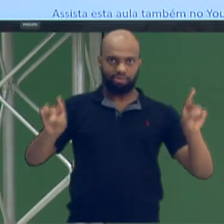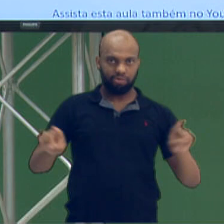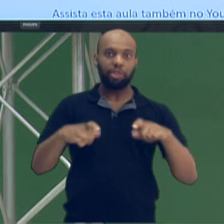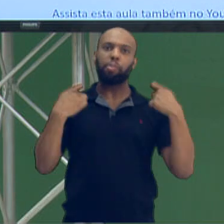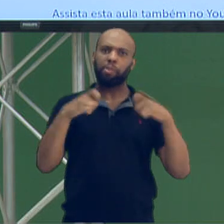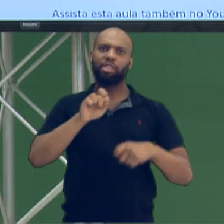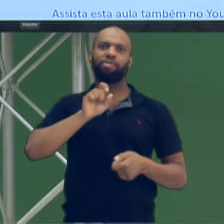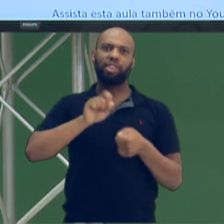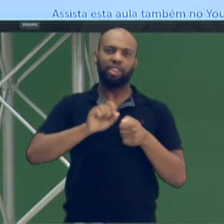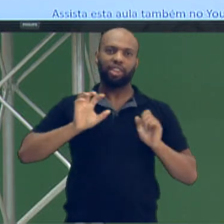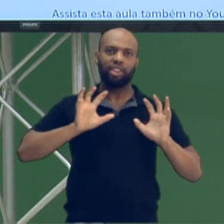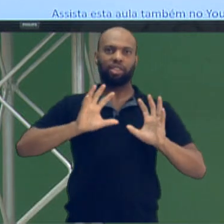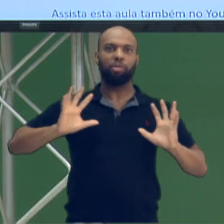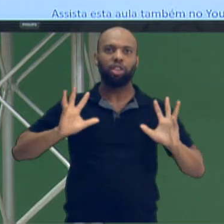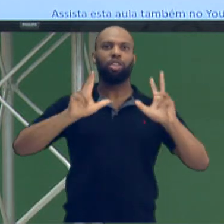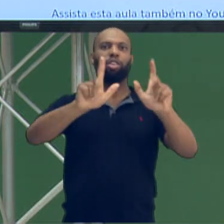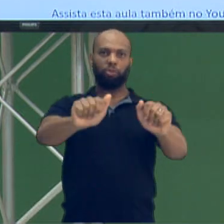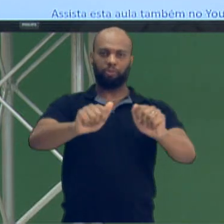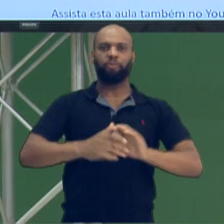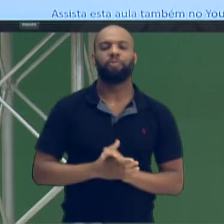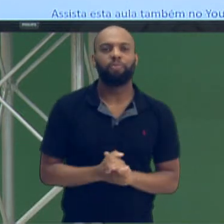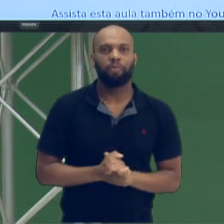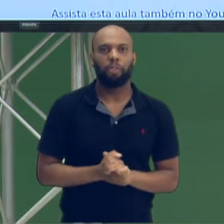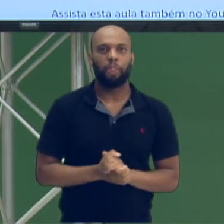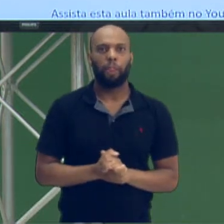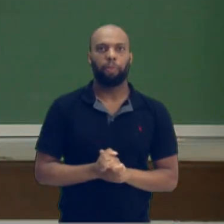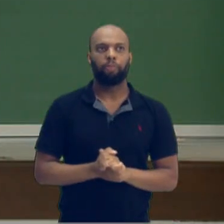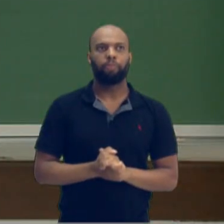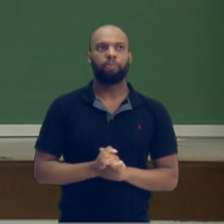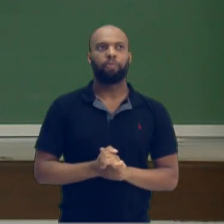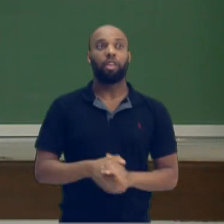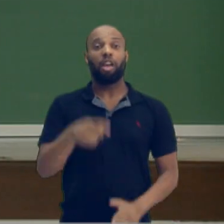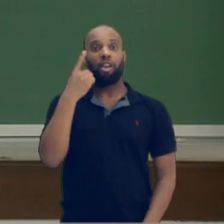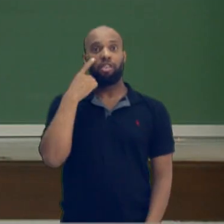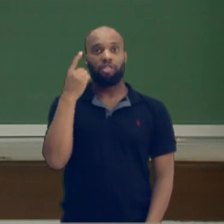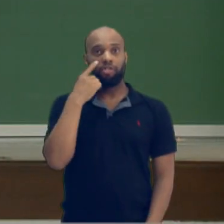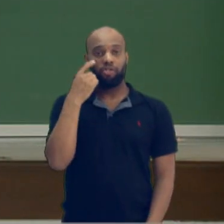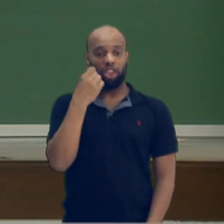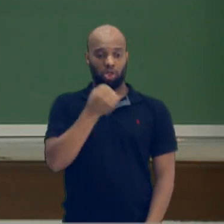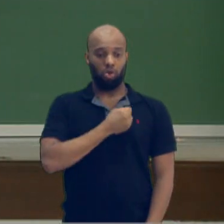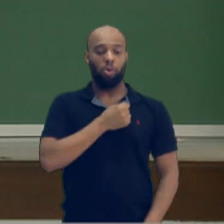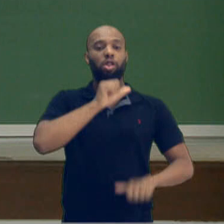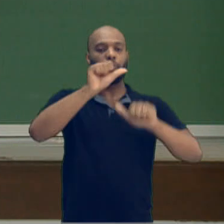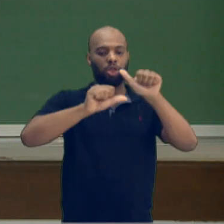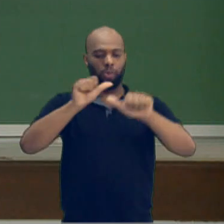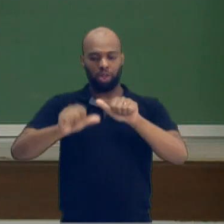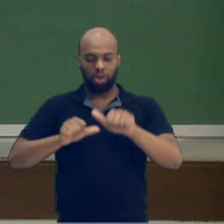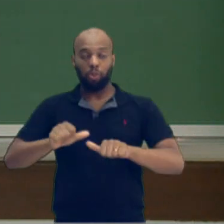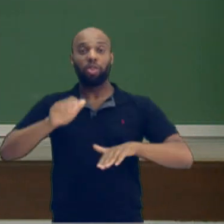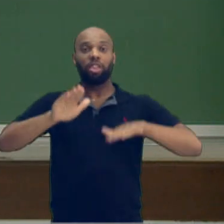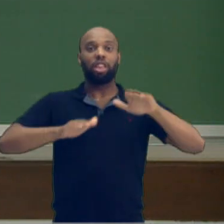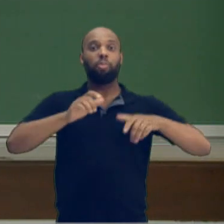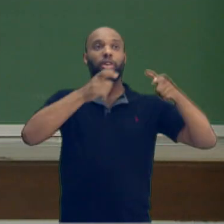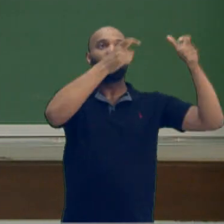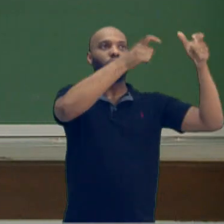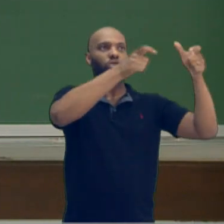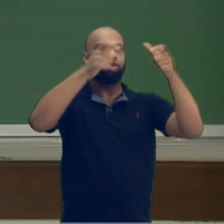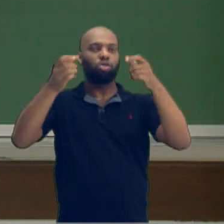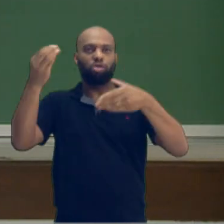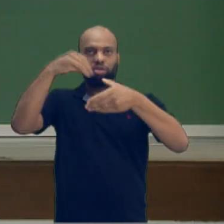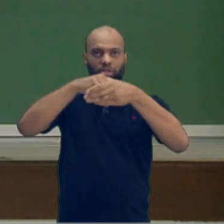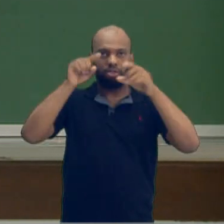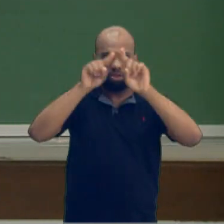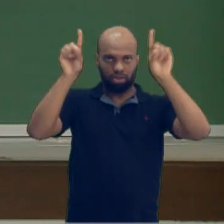termo, quinto termo, sexto termo da minha matriz. Tá certo? Vejam que os valores vão mudando conforme a posição de cada termo,